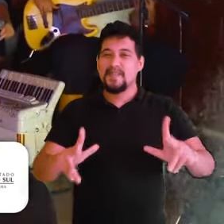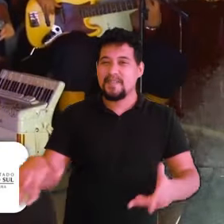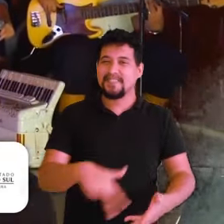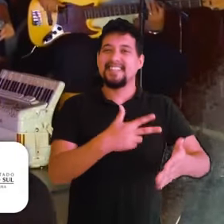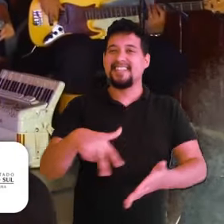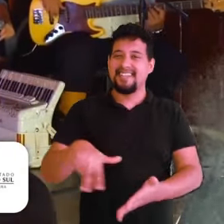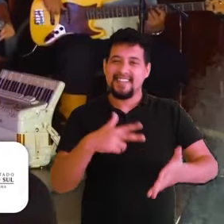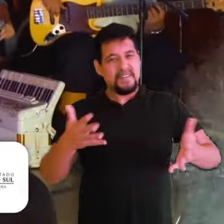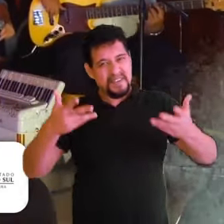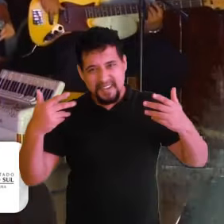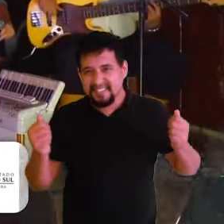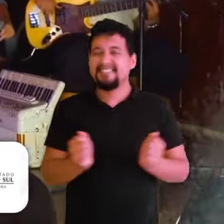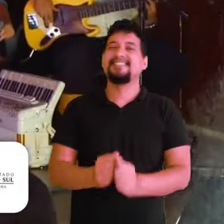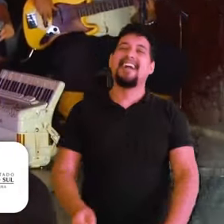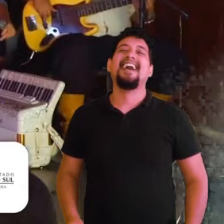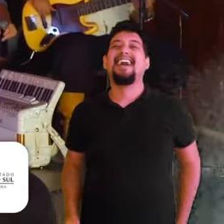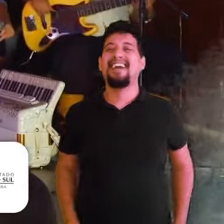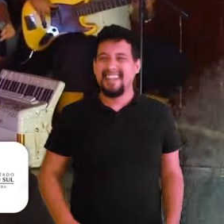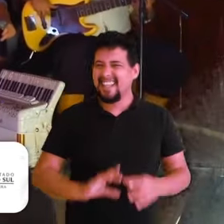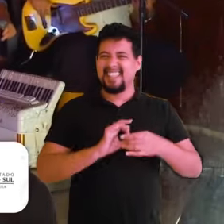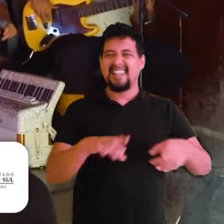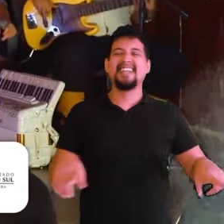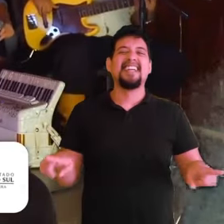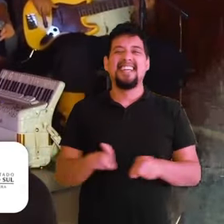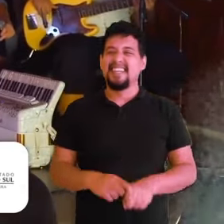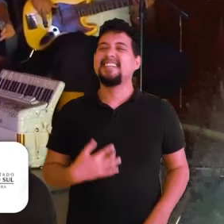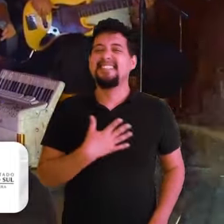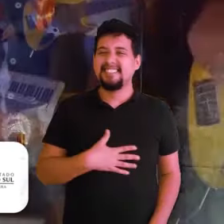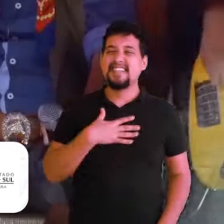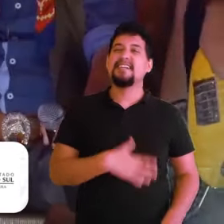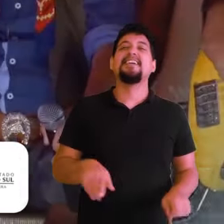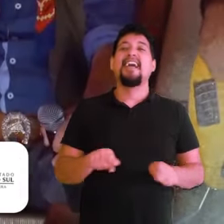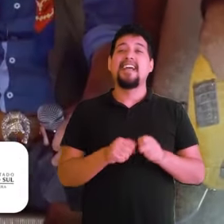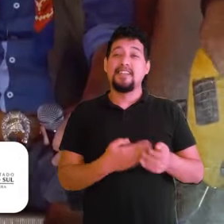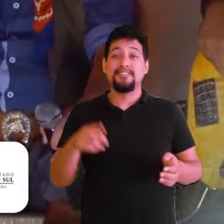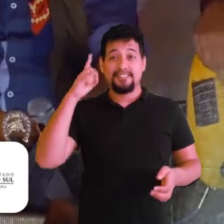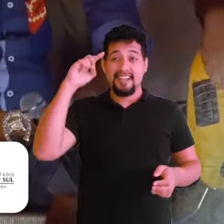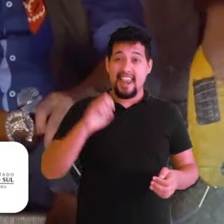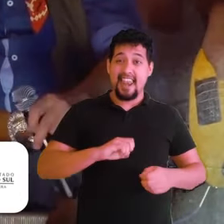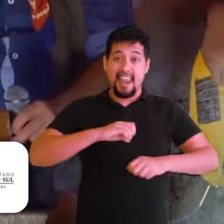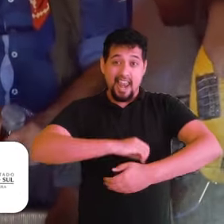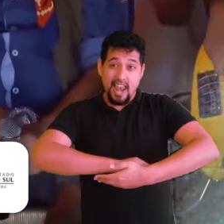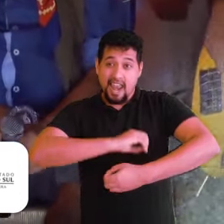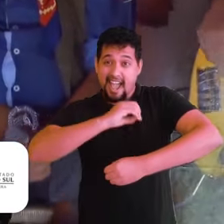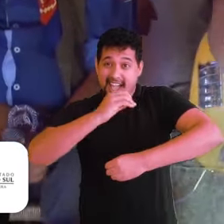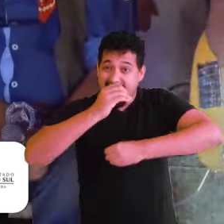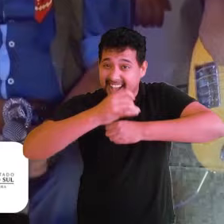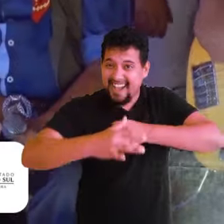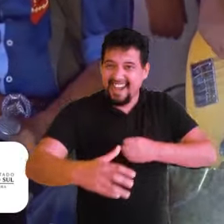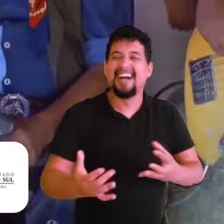vir, deixa que venha, meu negócio é manda lenha até o dia clarear. Não tão com raio decide, levanta a poeira no balanço da